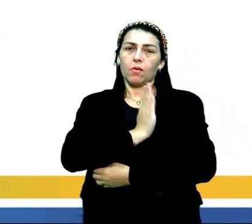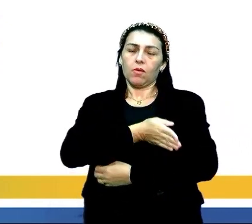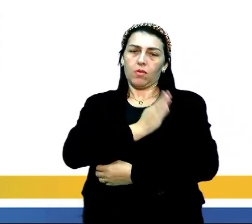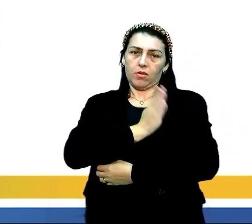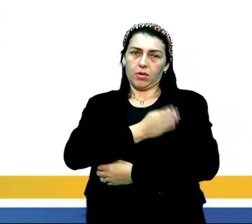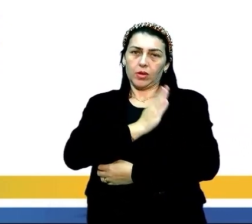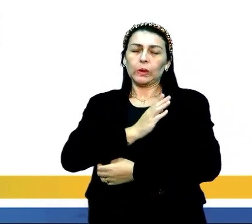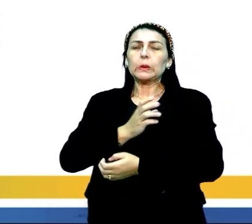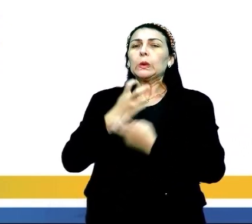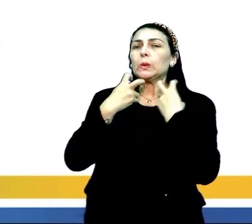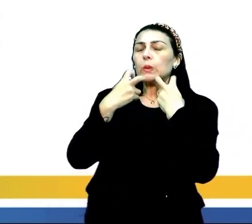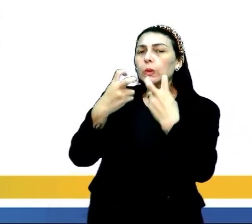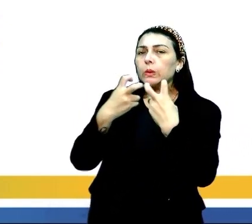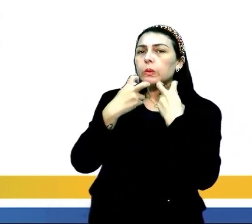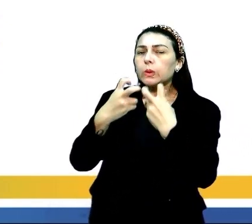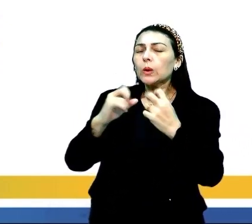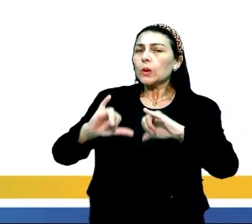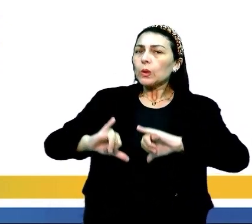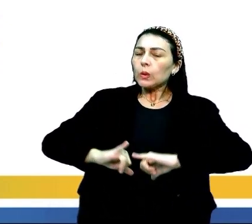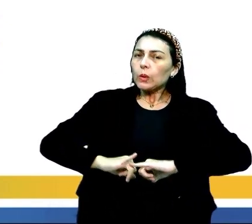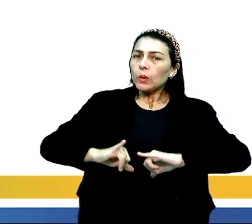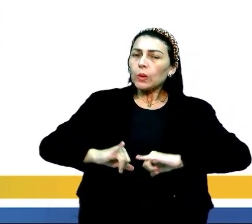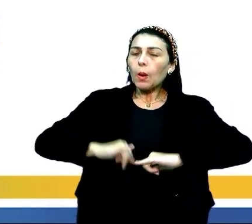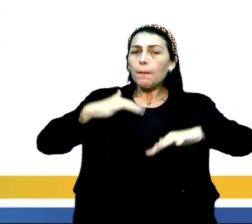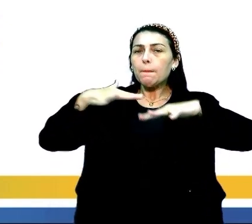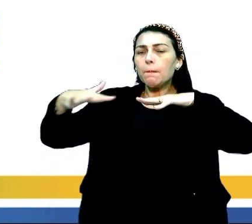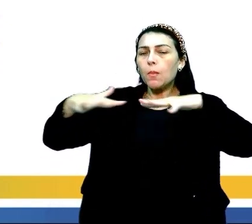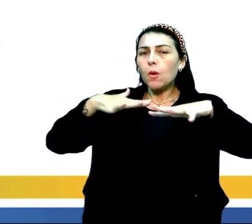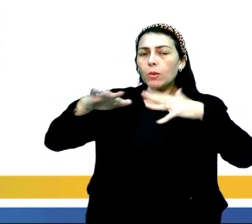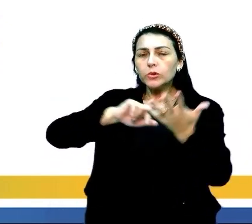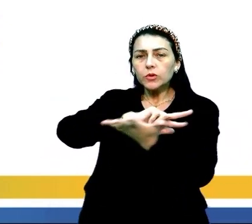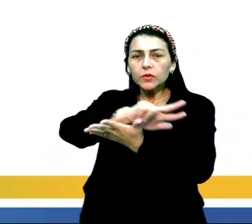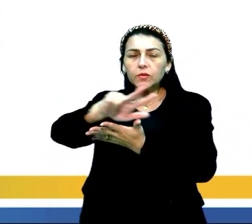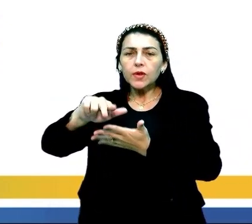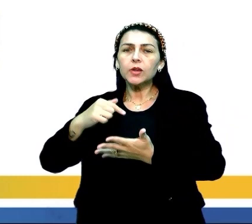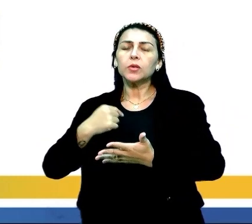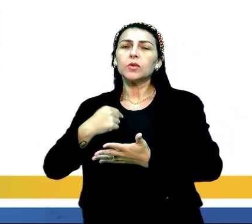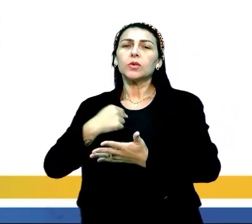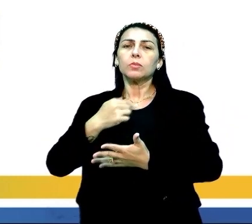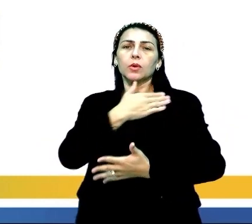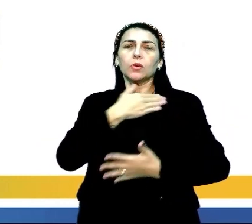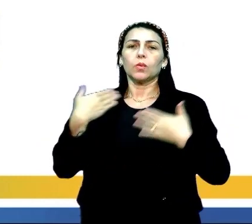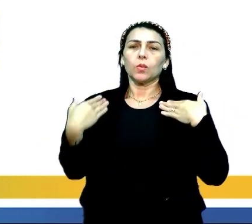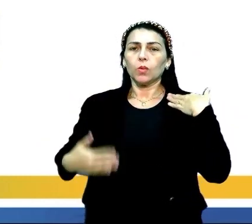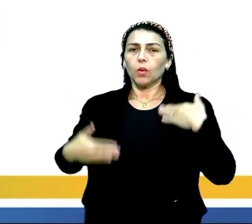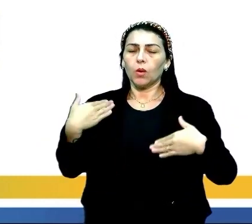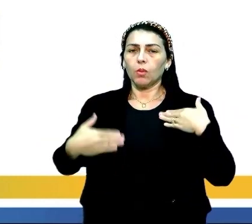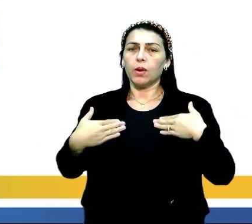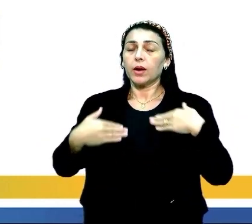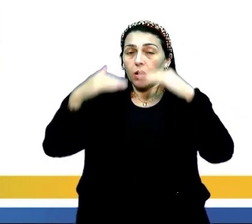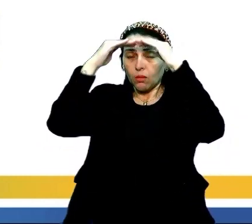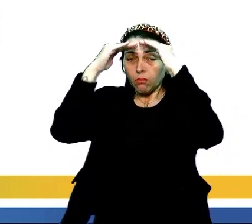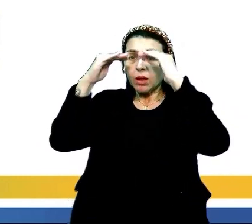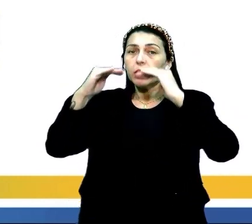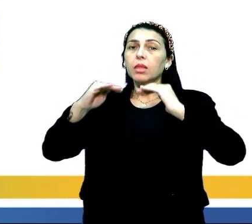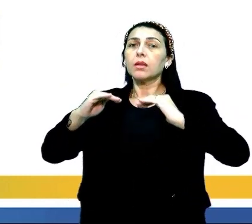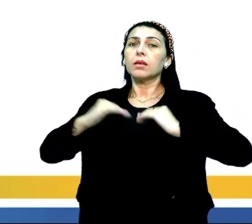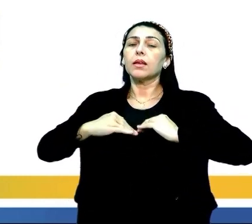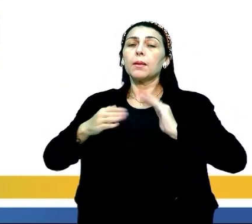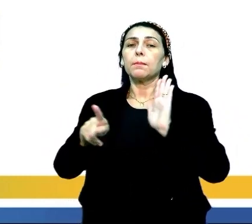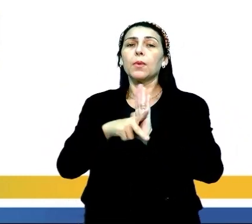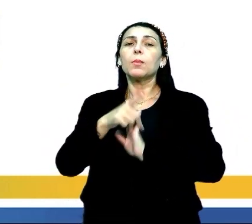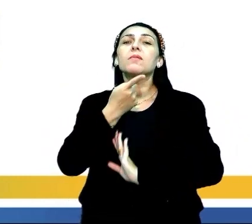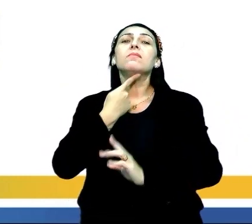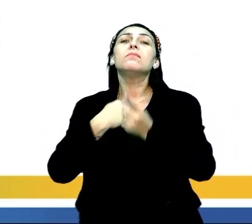por gemidos, gritos, movimentos diversos dos meus membros, para que obedecessem à minha